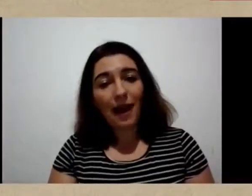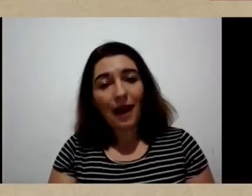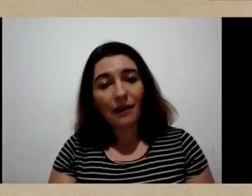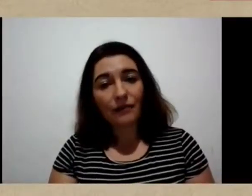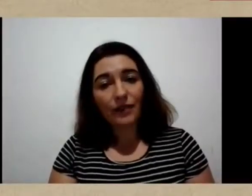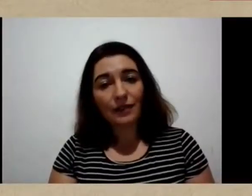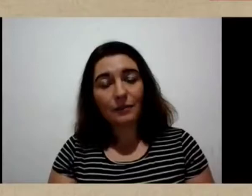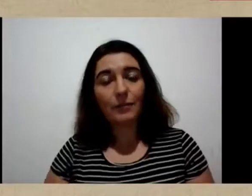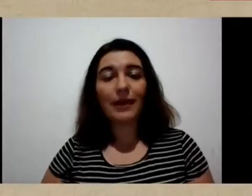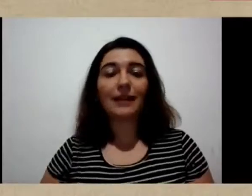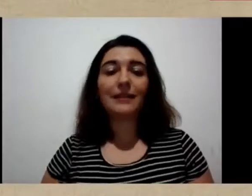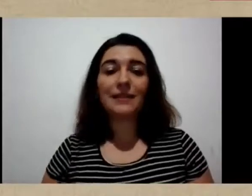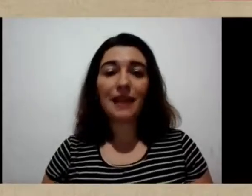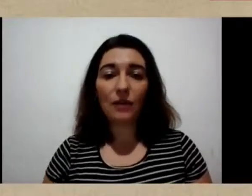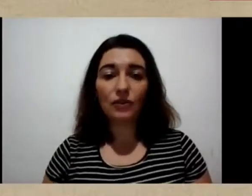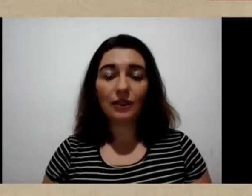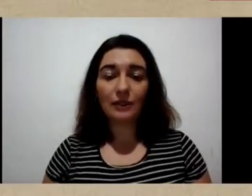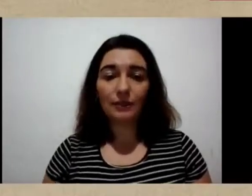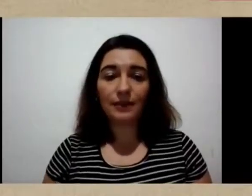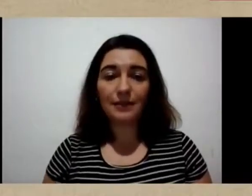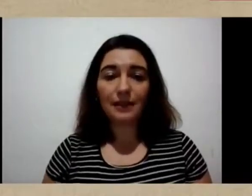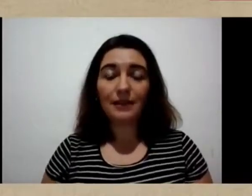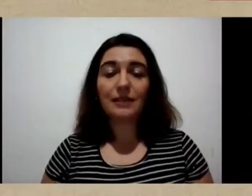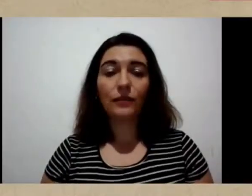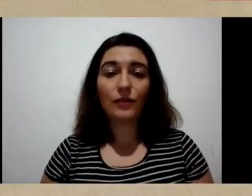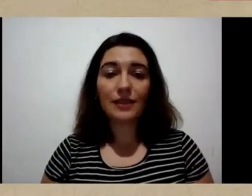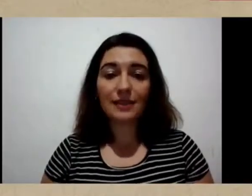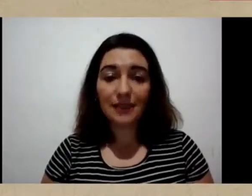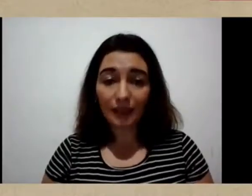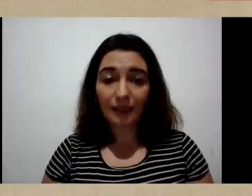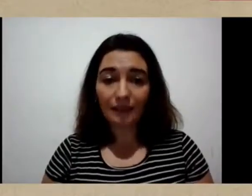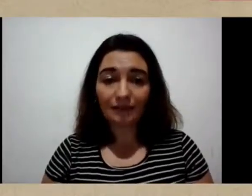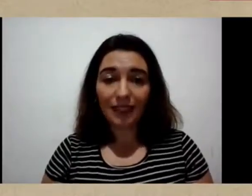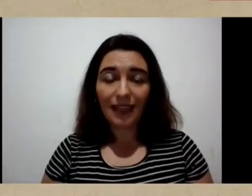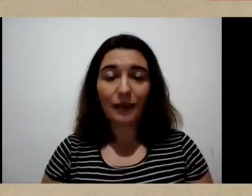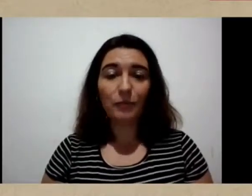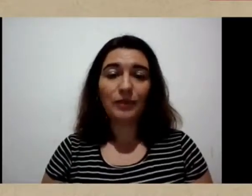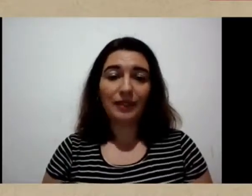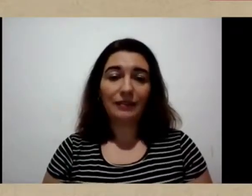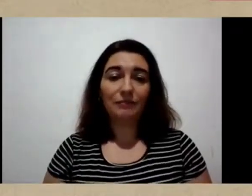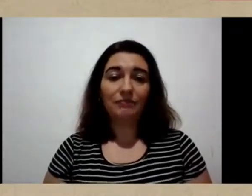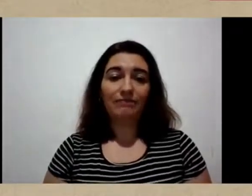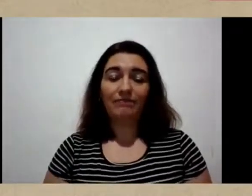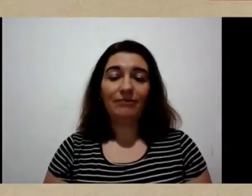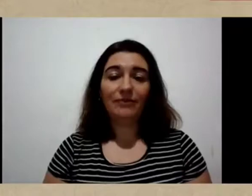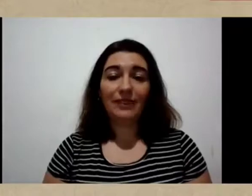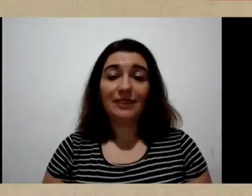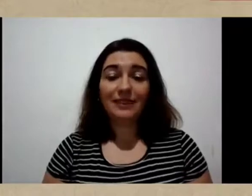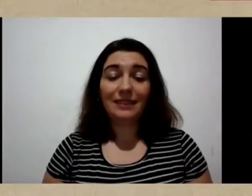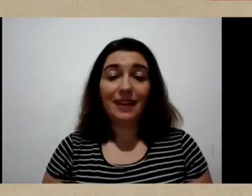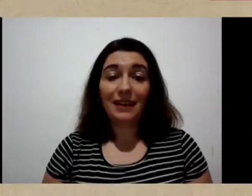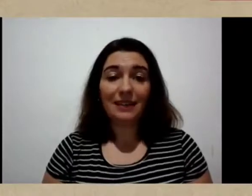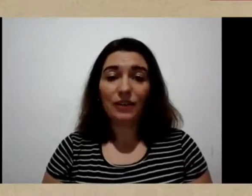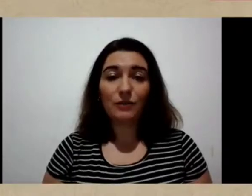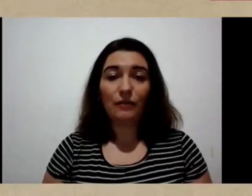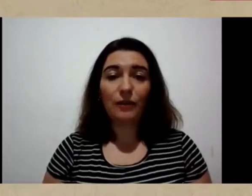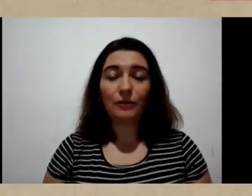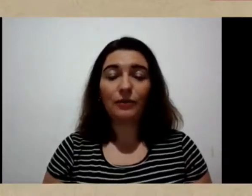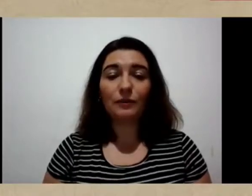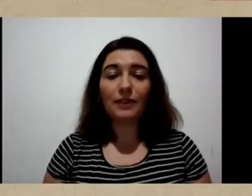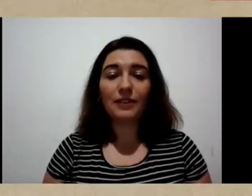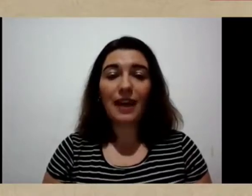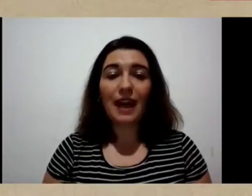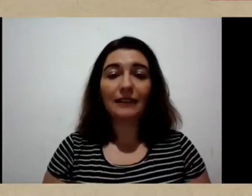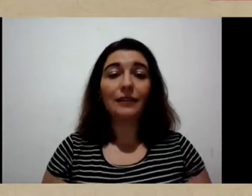uma palavra para cada sinal de Libras. Se fosse assim, né, eu poderia sinalizar de uma